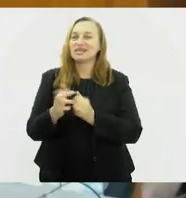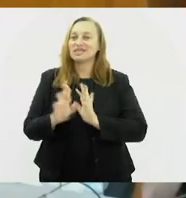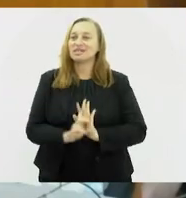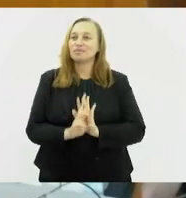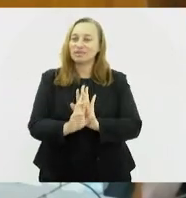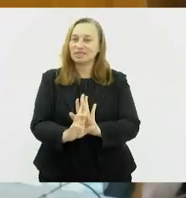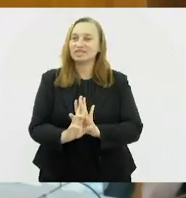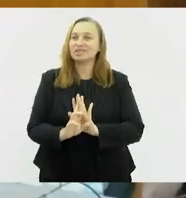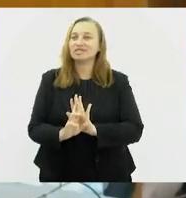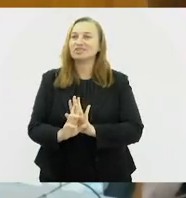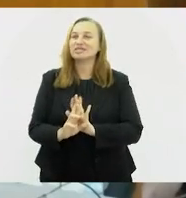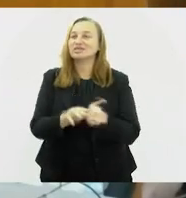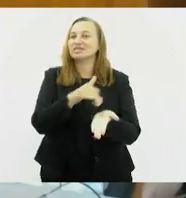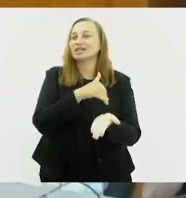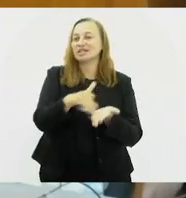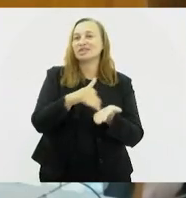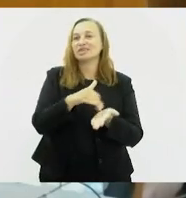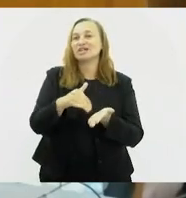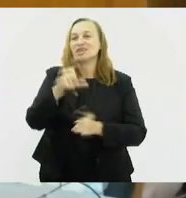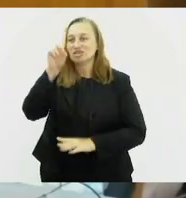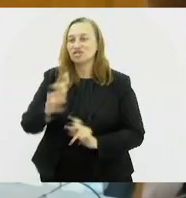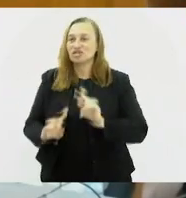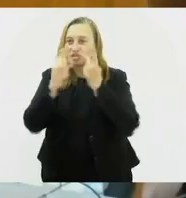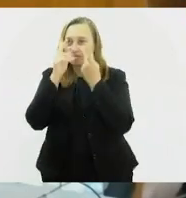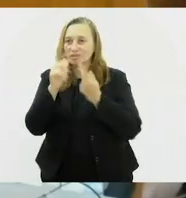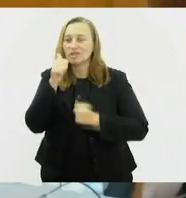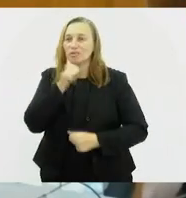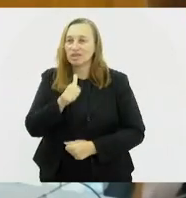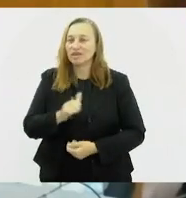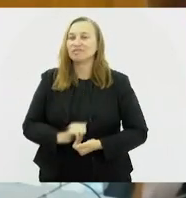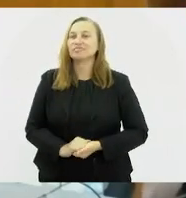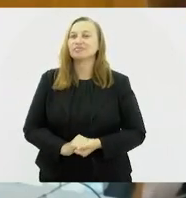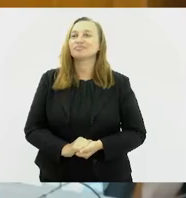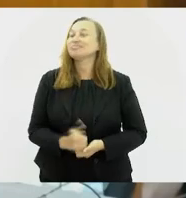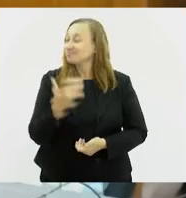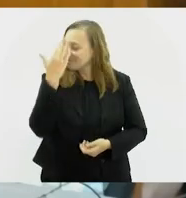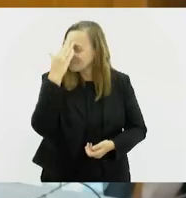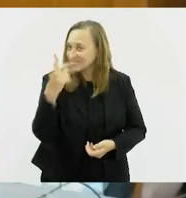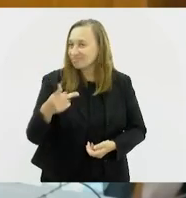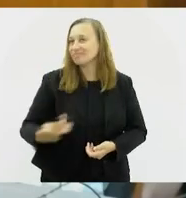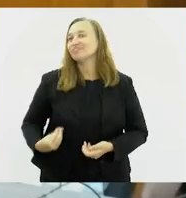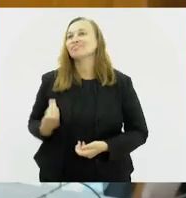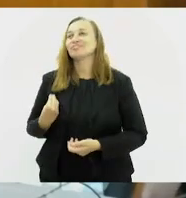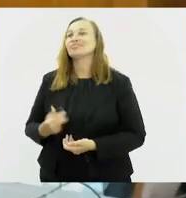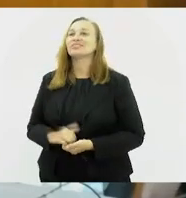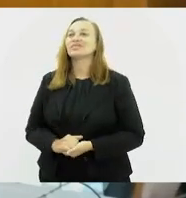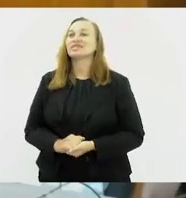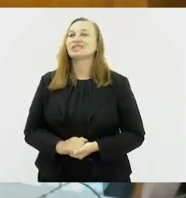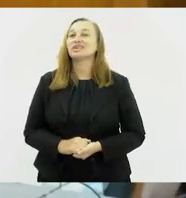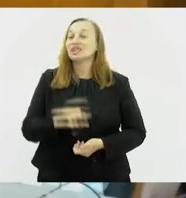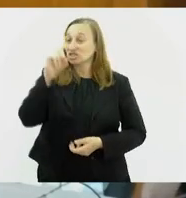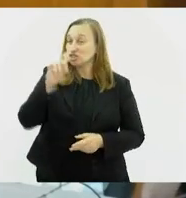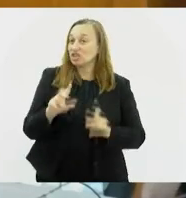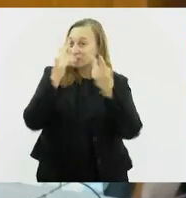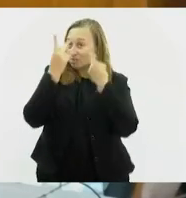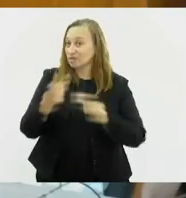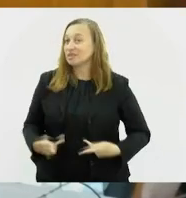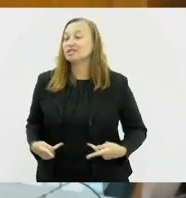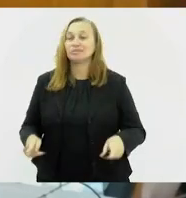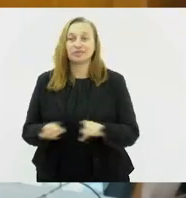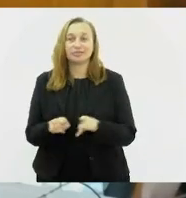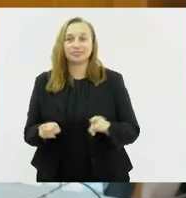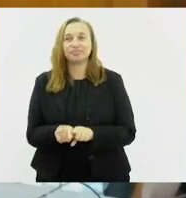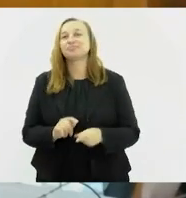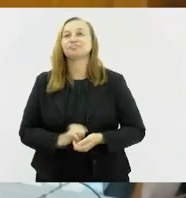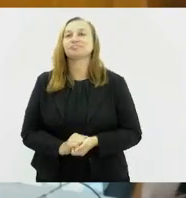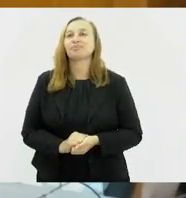secretária de Direitos da Mulher. Obrigado pela presença, Nete. E Direitos Humanos também. Eu